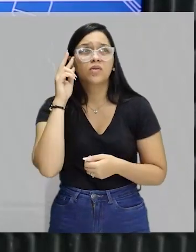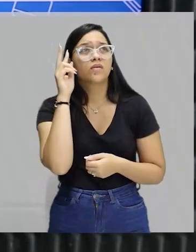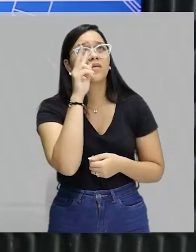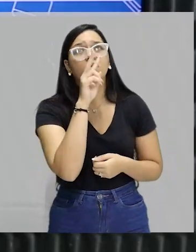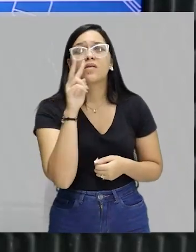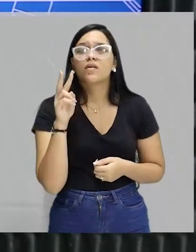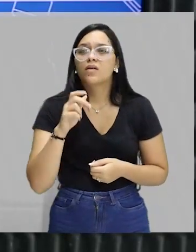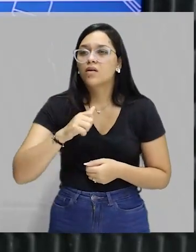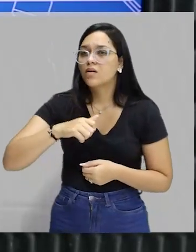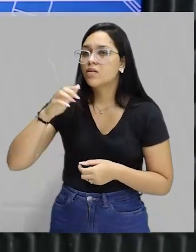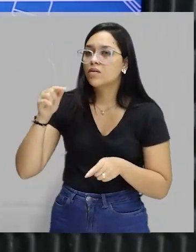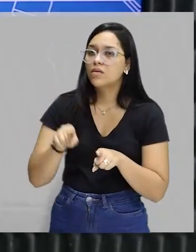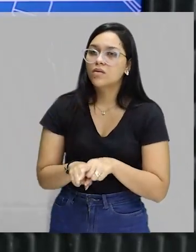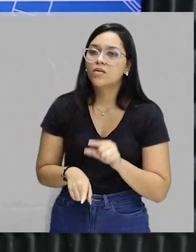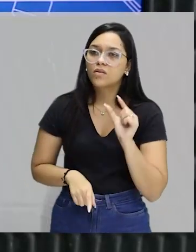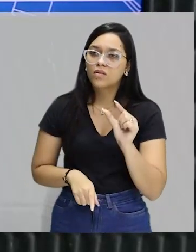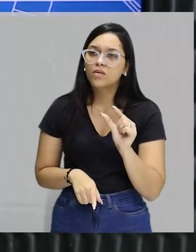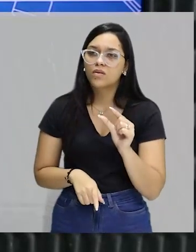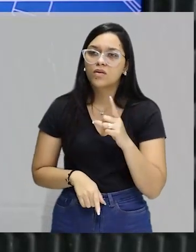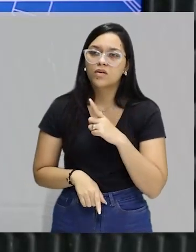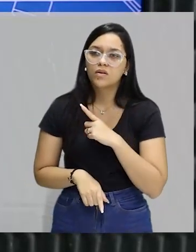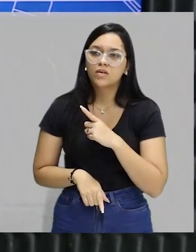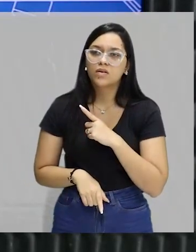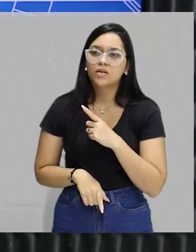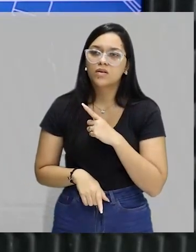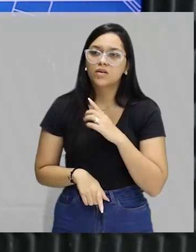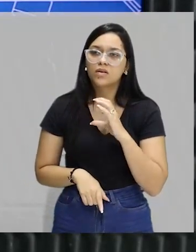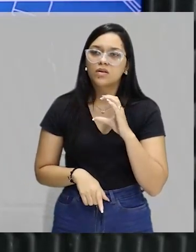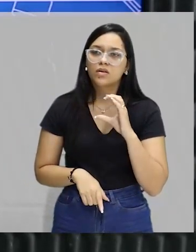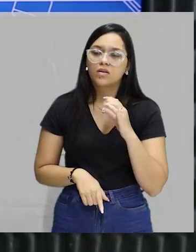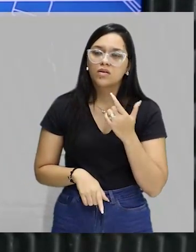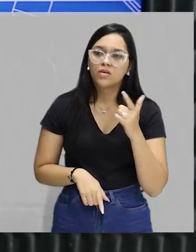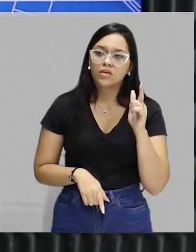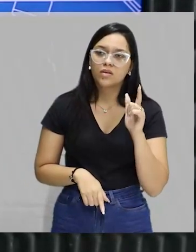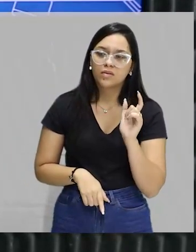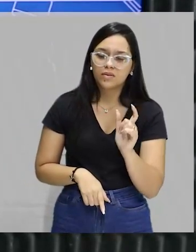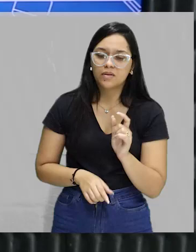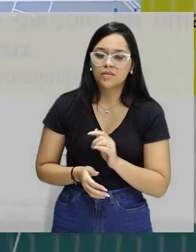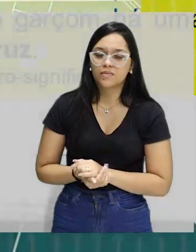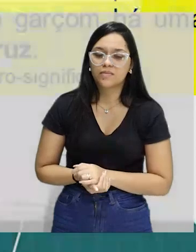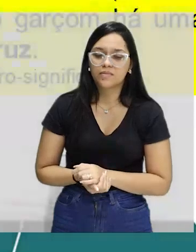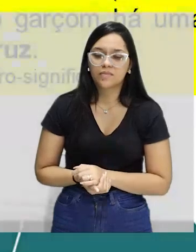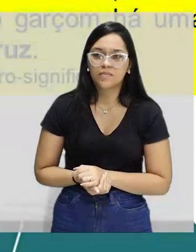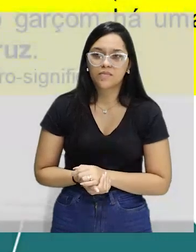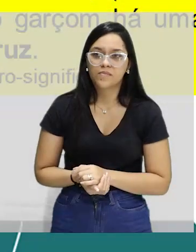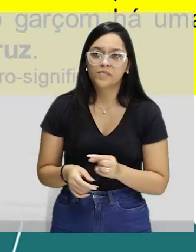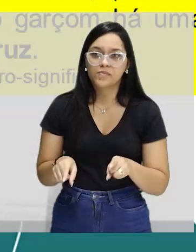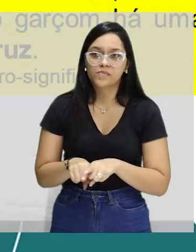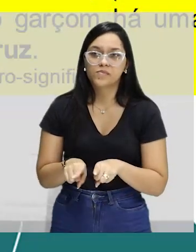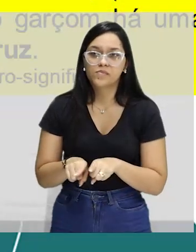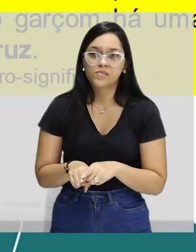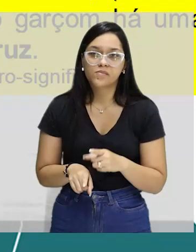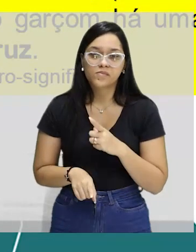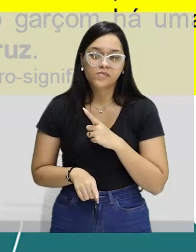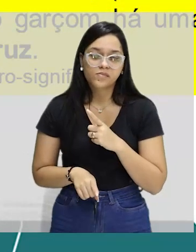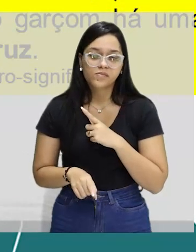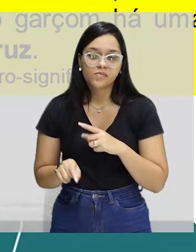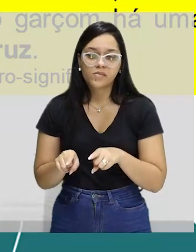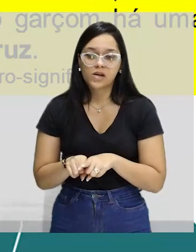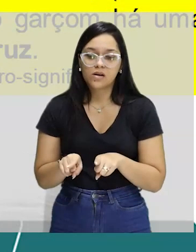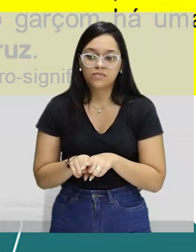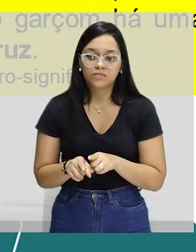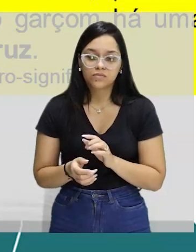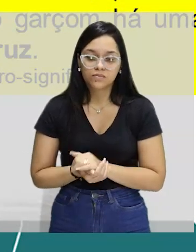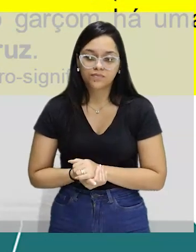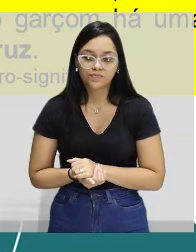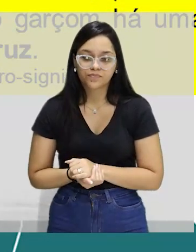luz laranja e coloque uma porta assim, né, o caos. Eu ia falar outra palavra, mas é melhor deixar essa. Terraço do Café à Noite de Van Gogh,